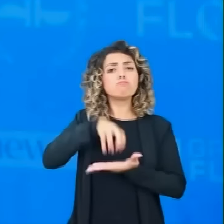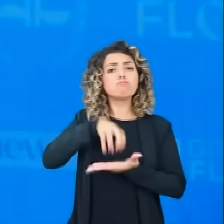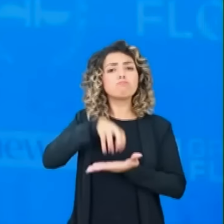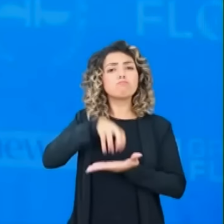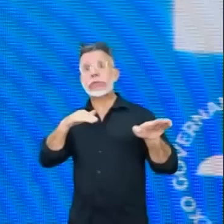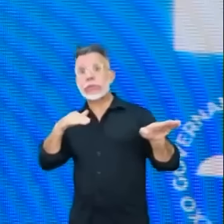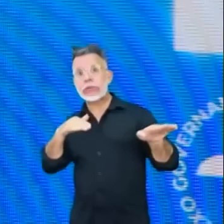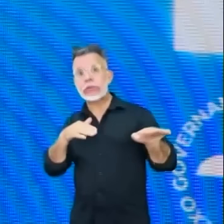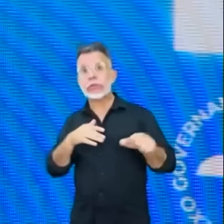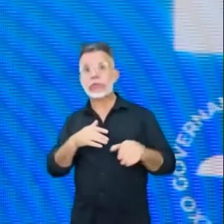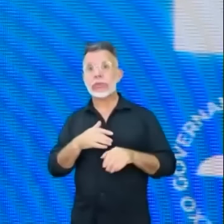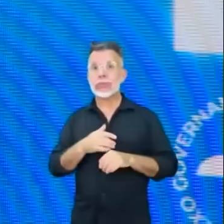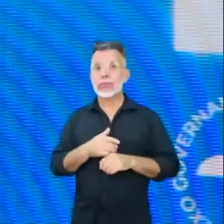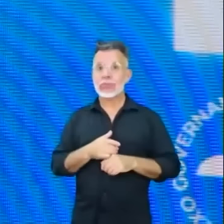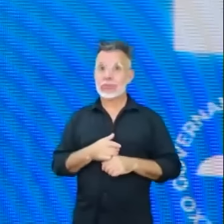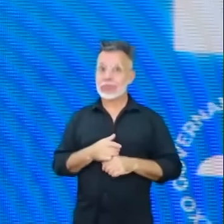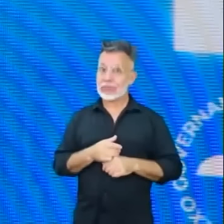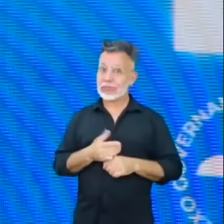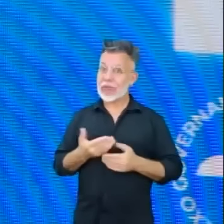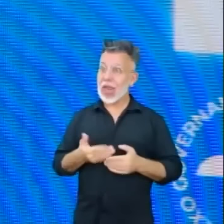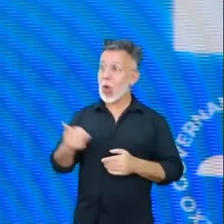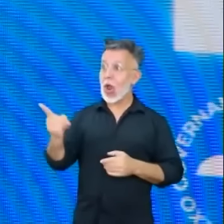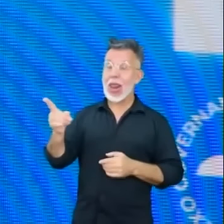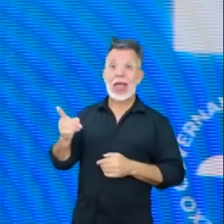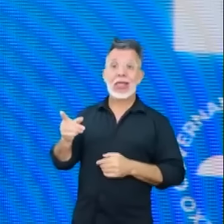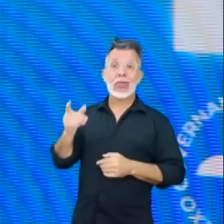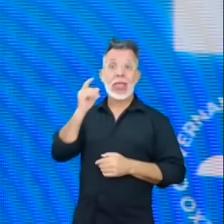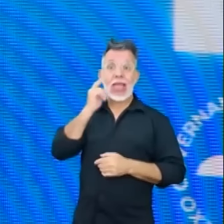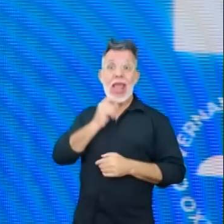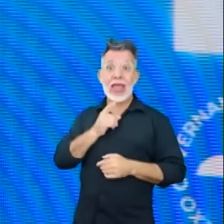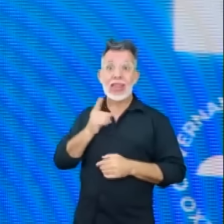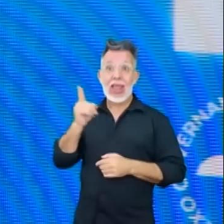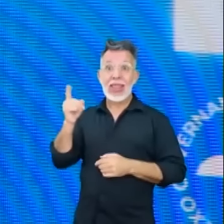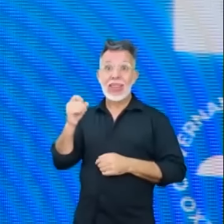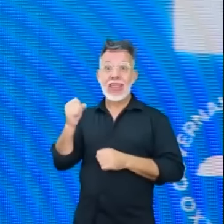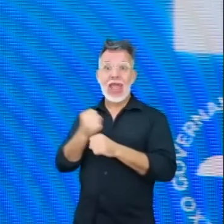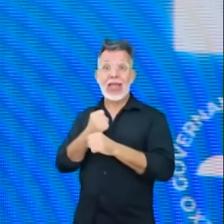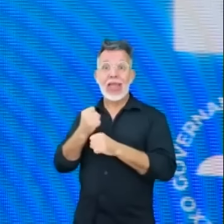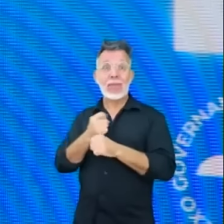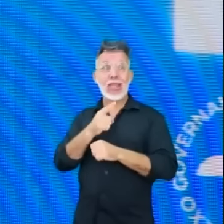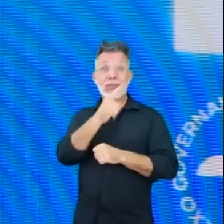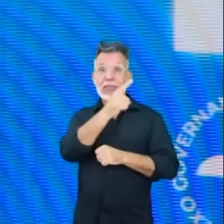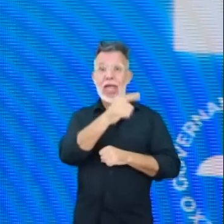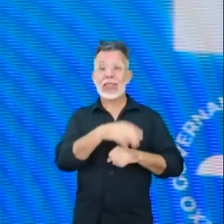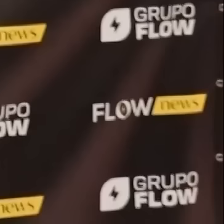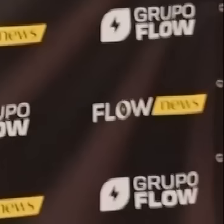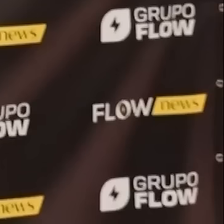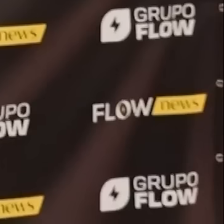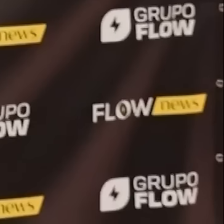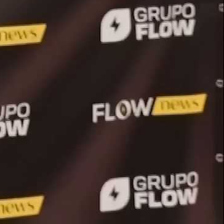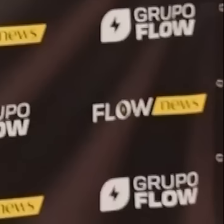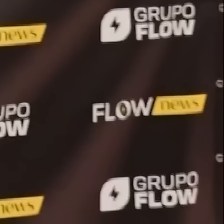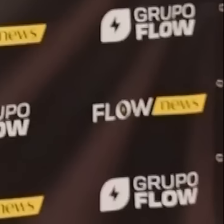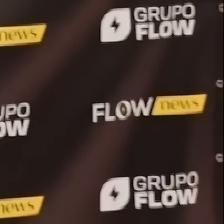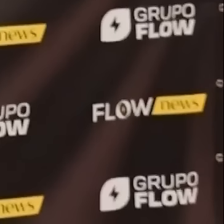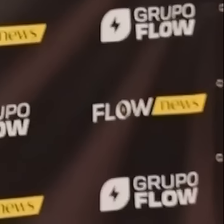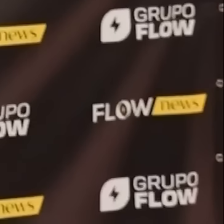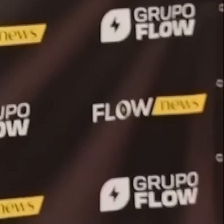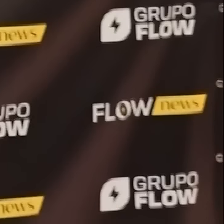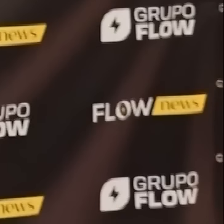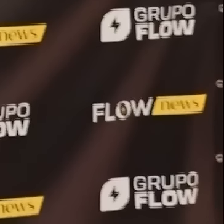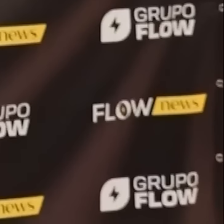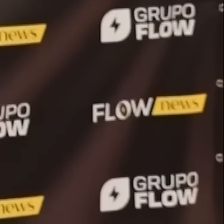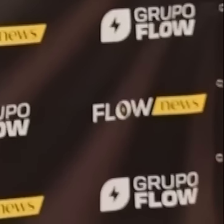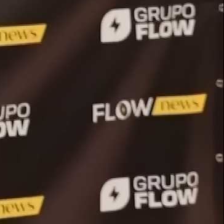do PSDB, e Guilherme Boulos, do PSOL, focaram em ações para pessoas em situação de rua. No fim do debate, Marçal